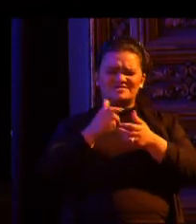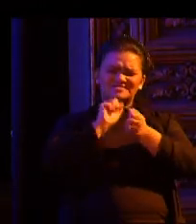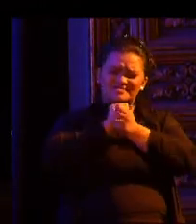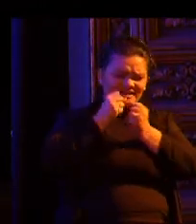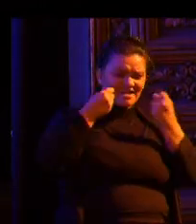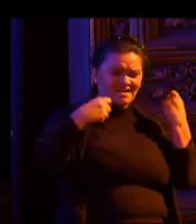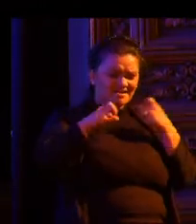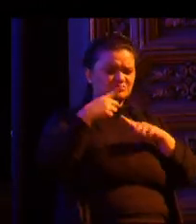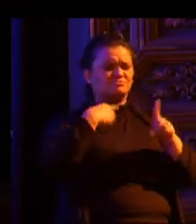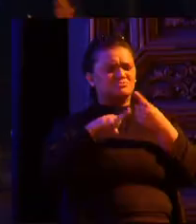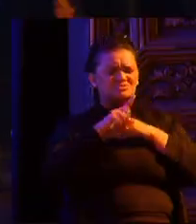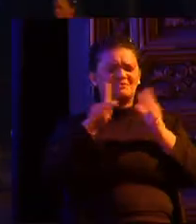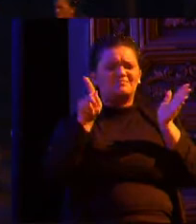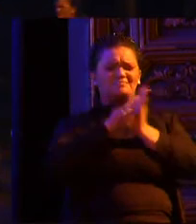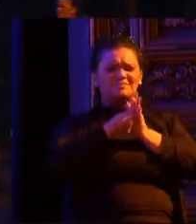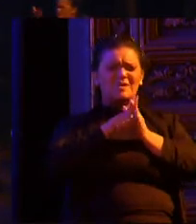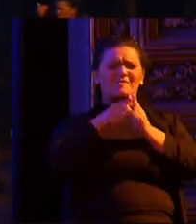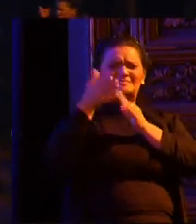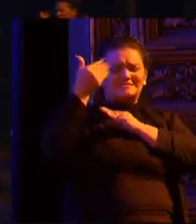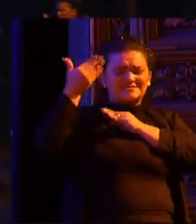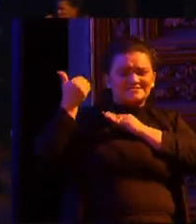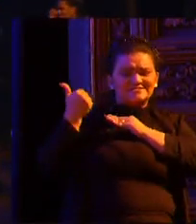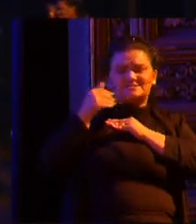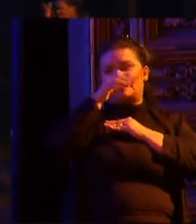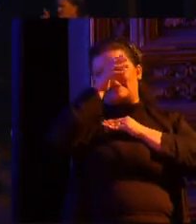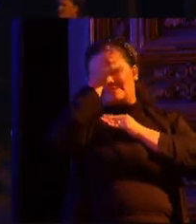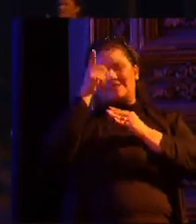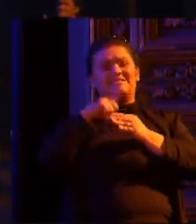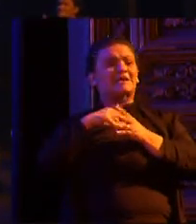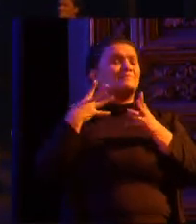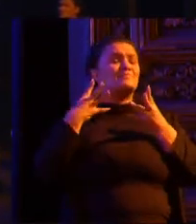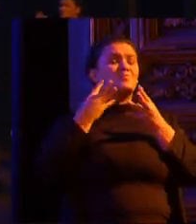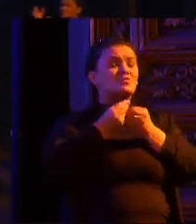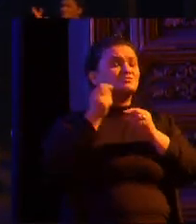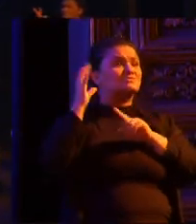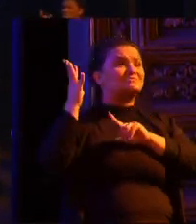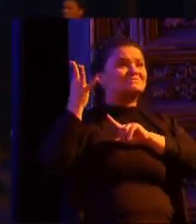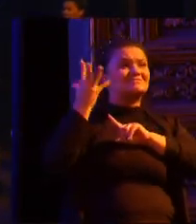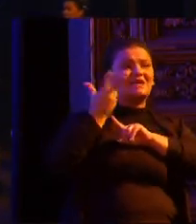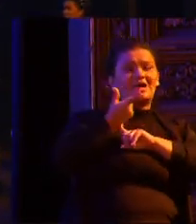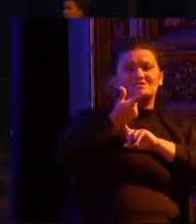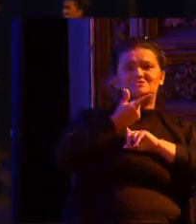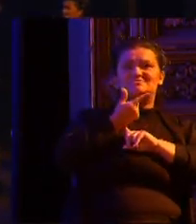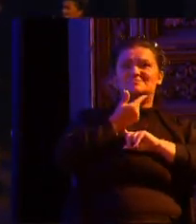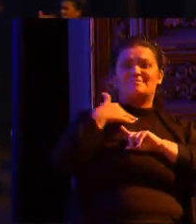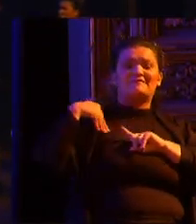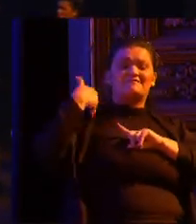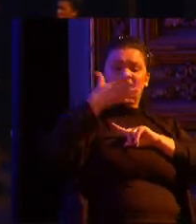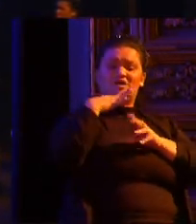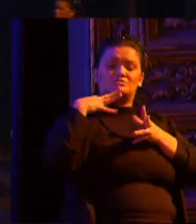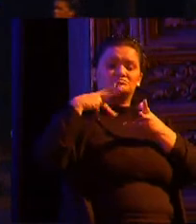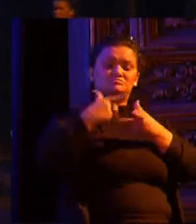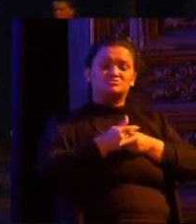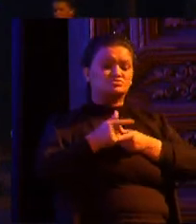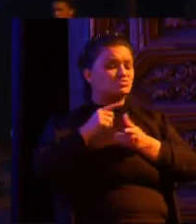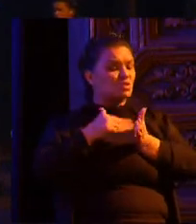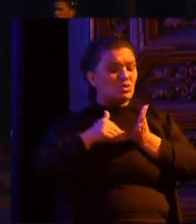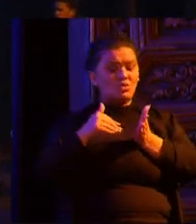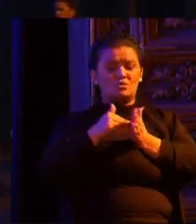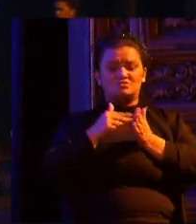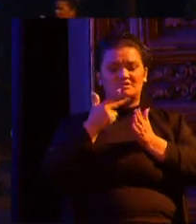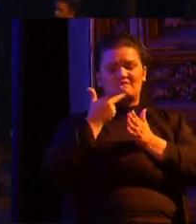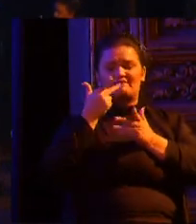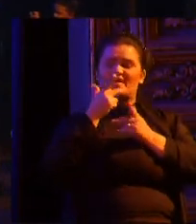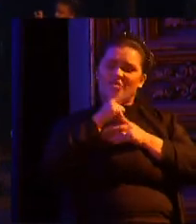música instrumental, a música erudita, que exporta tantos artistas para o mundo inteiro. Então, eu queria realmente dizer